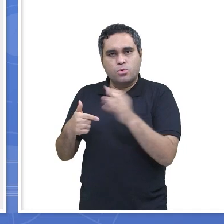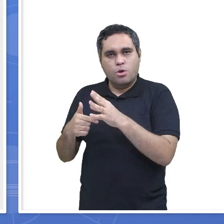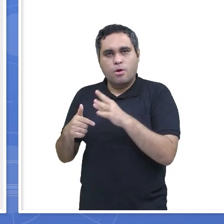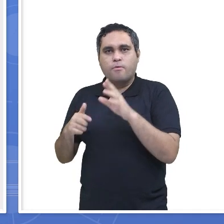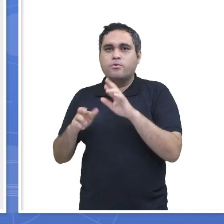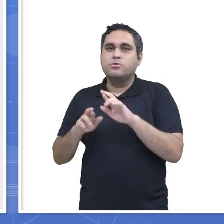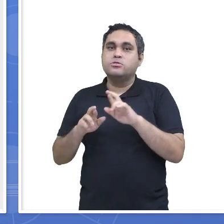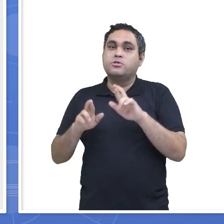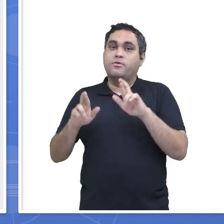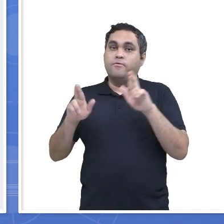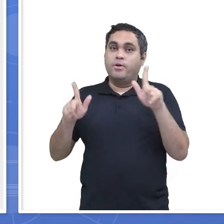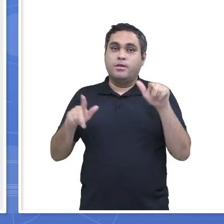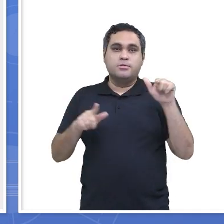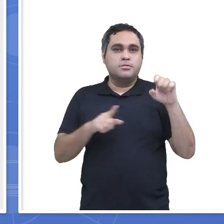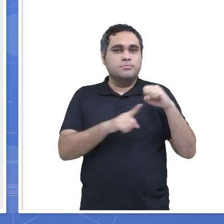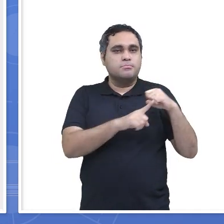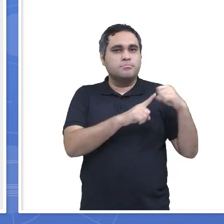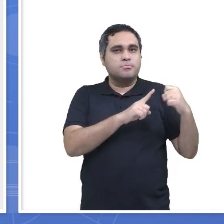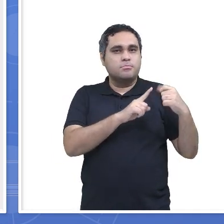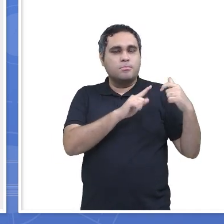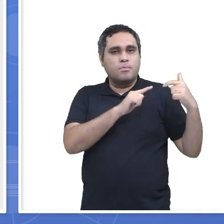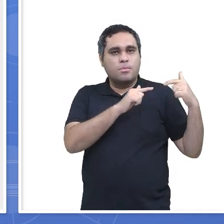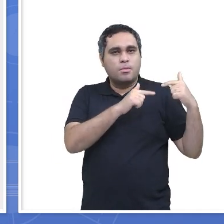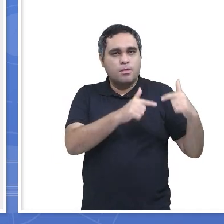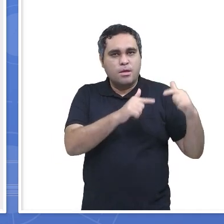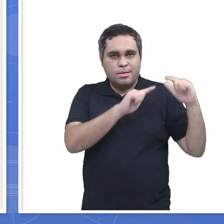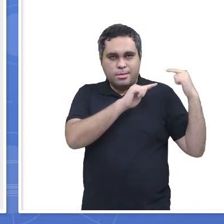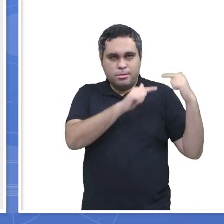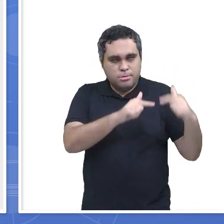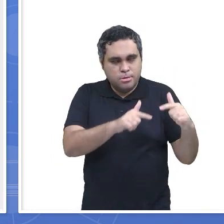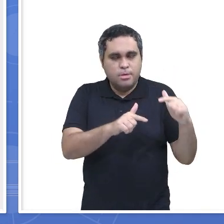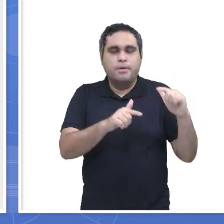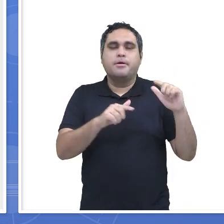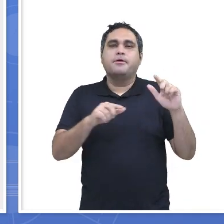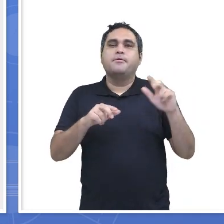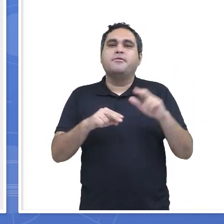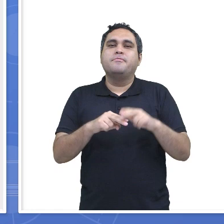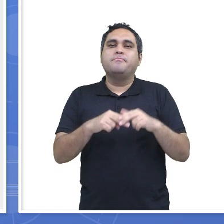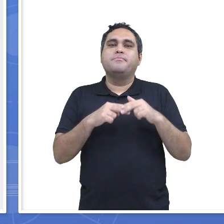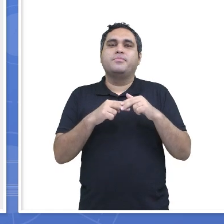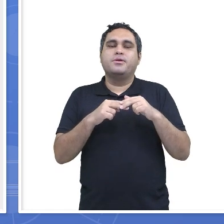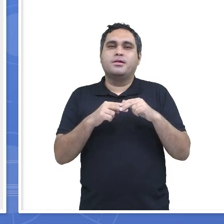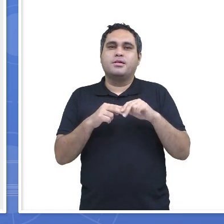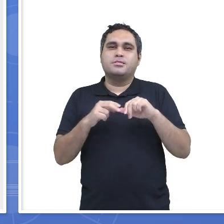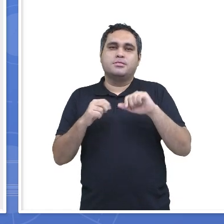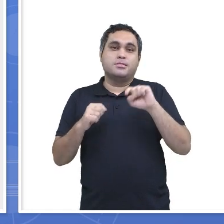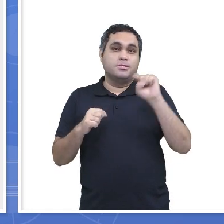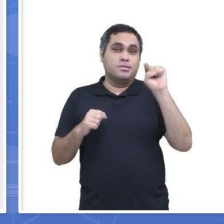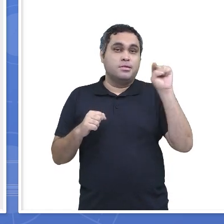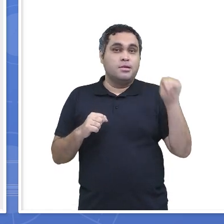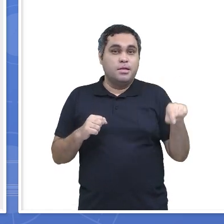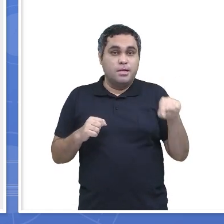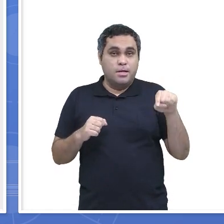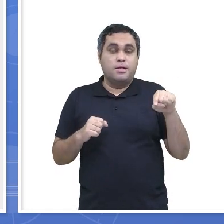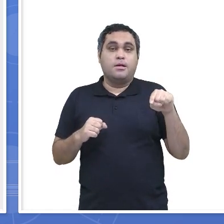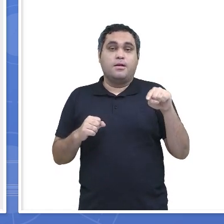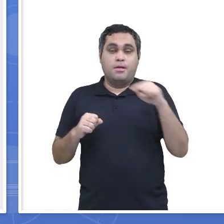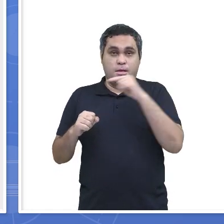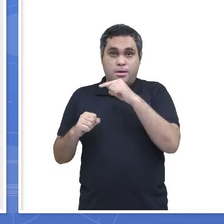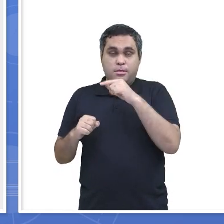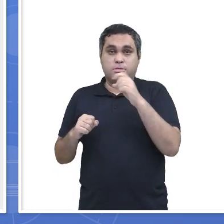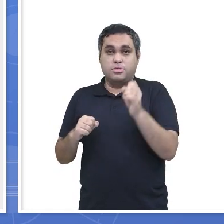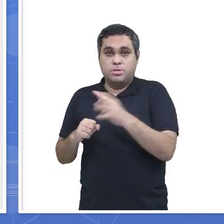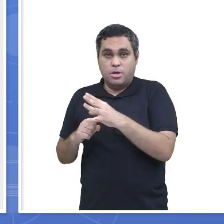diferenciam dos movimentos chamados tradicionais, pois os últimos, isto é, os movimentos contemporâneos,